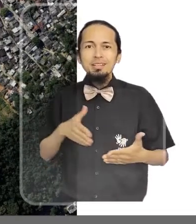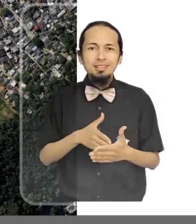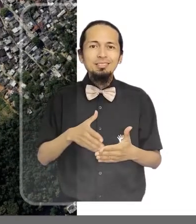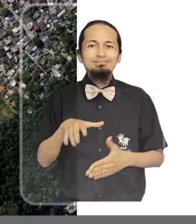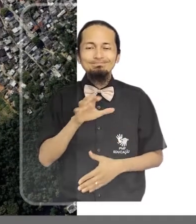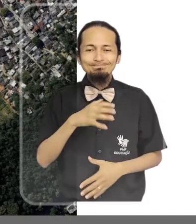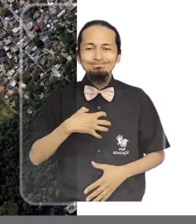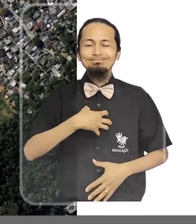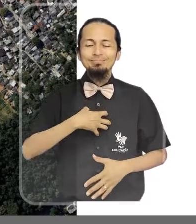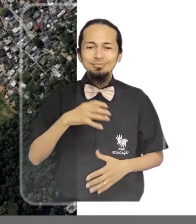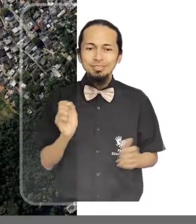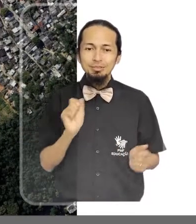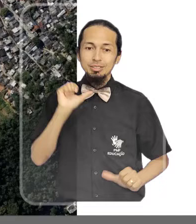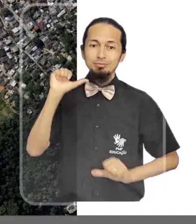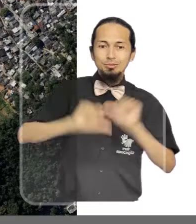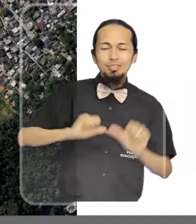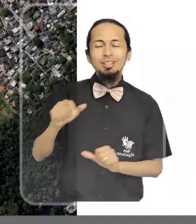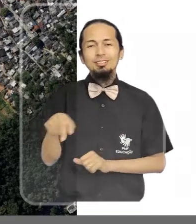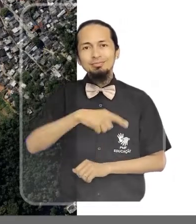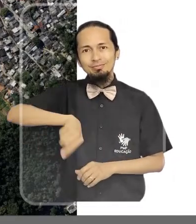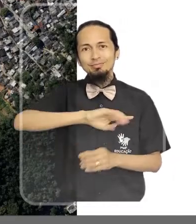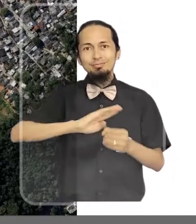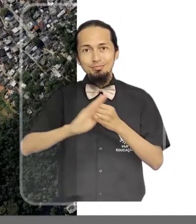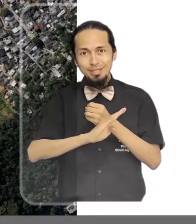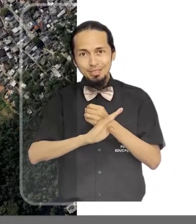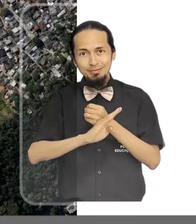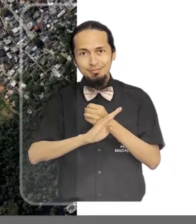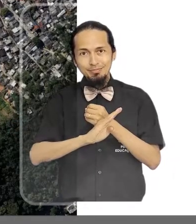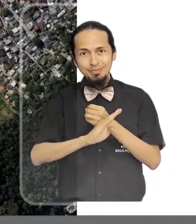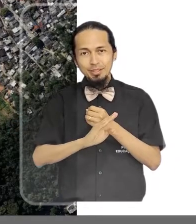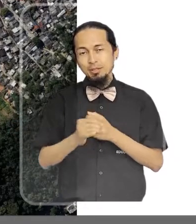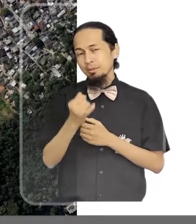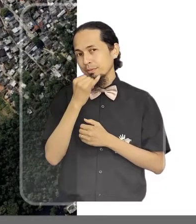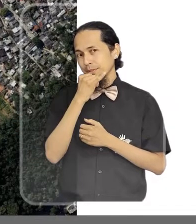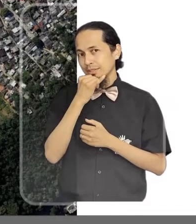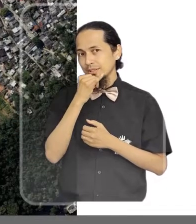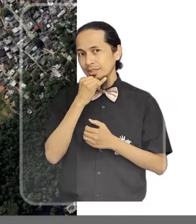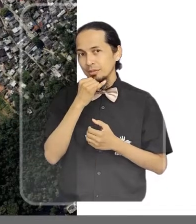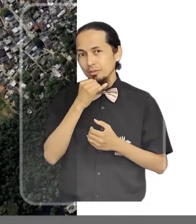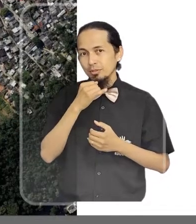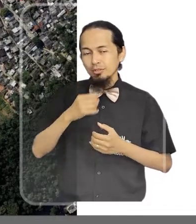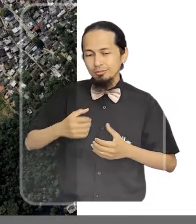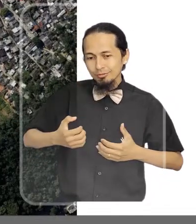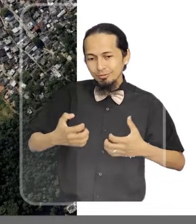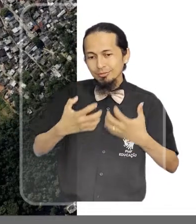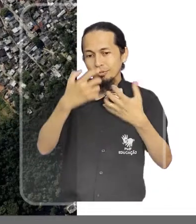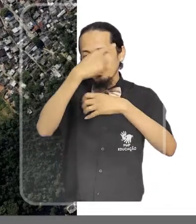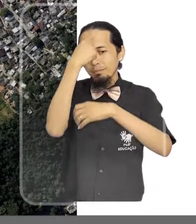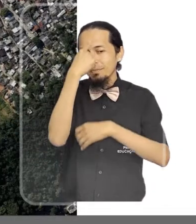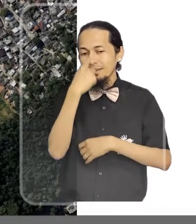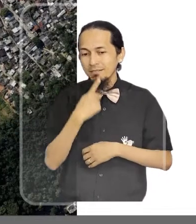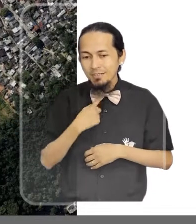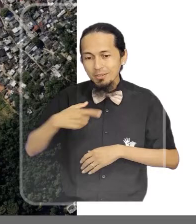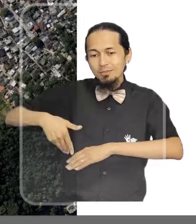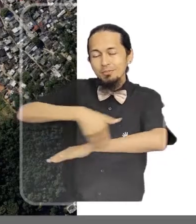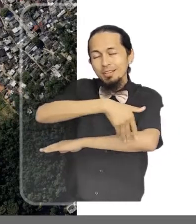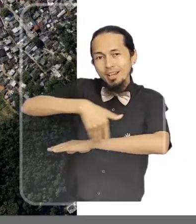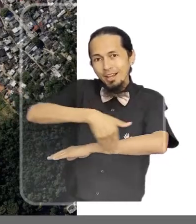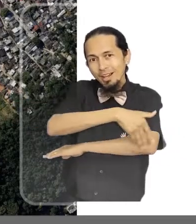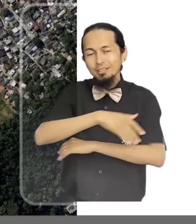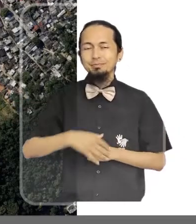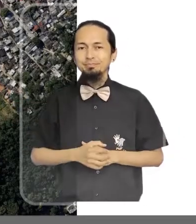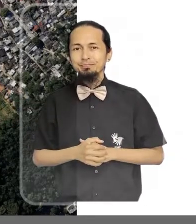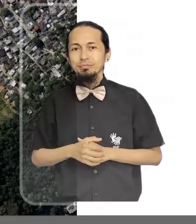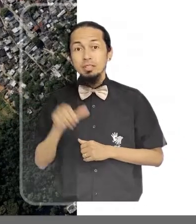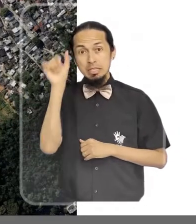que permitam a transformação dos bairros a partir, por exemplo, da implantação dos perfis viários. Na